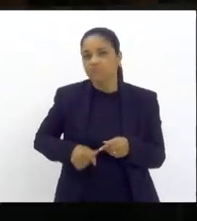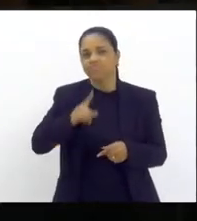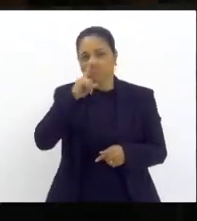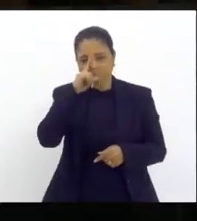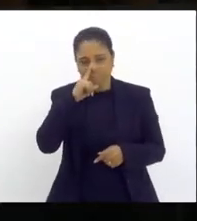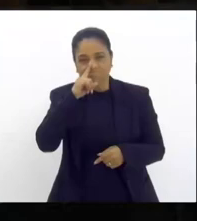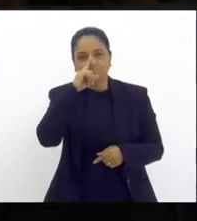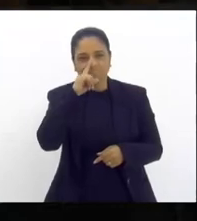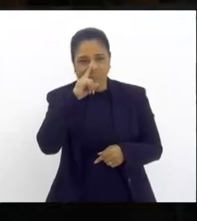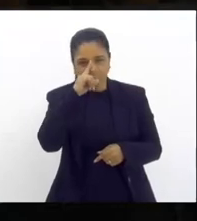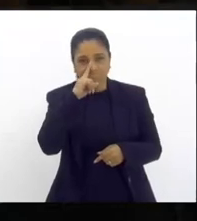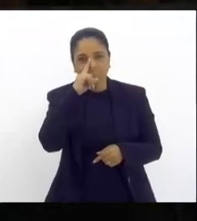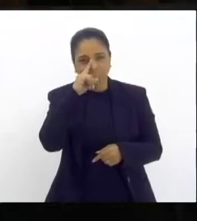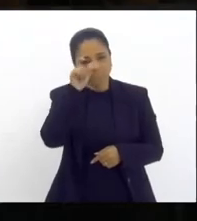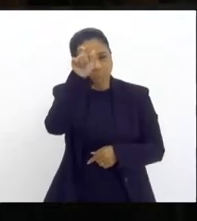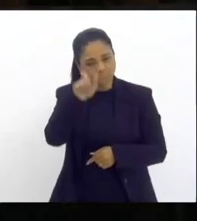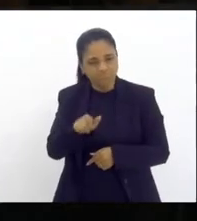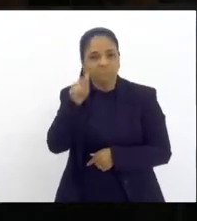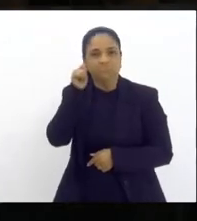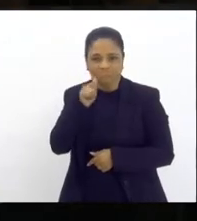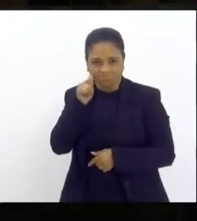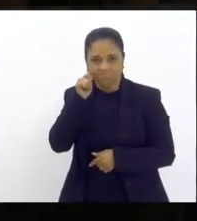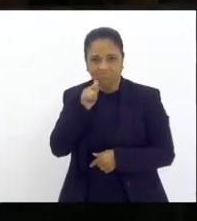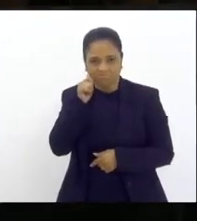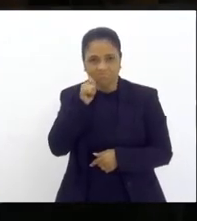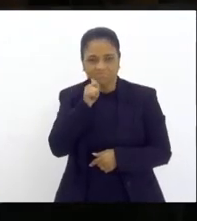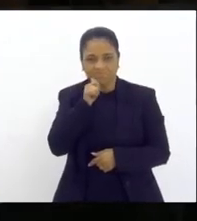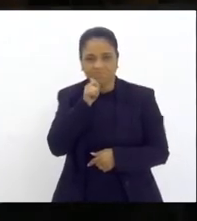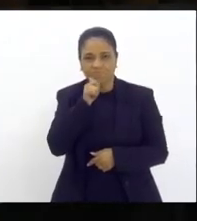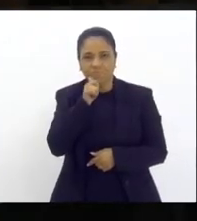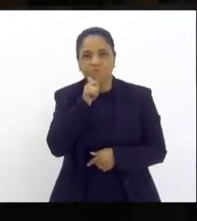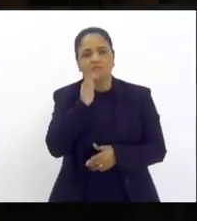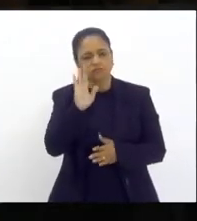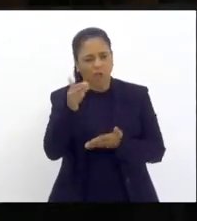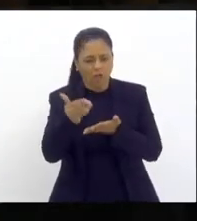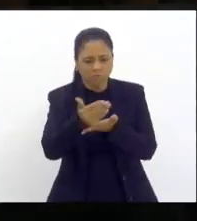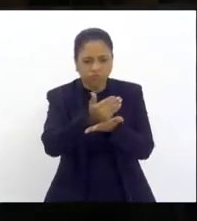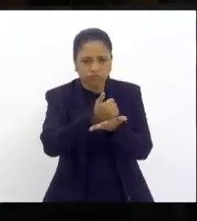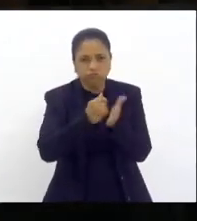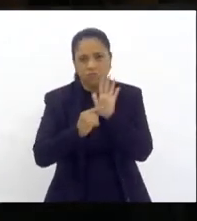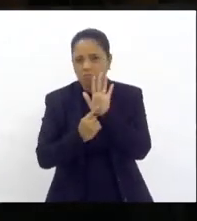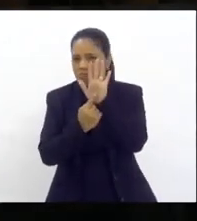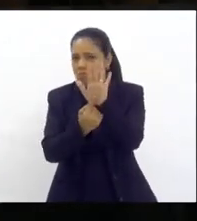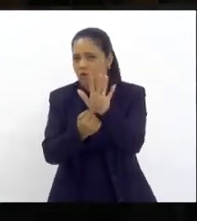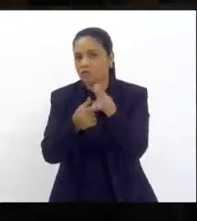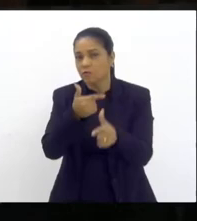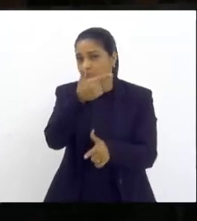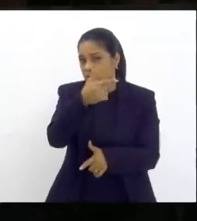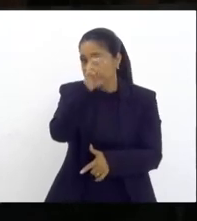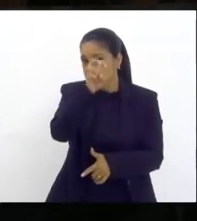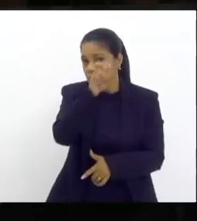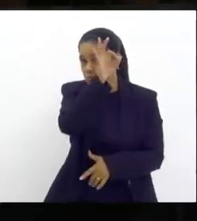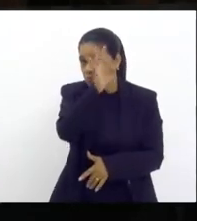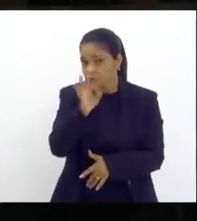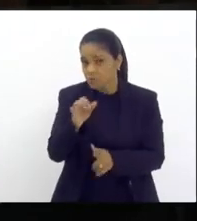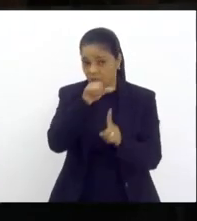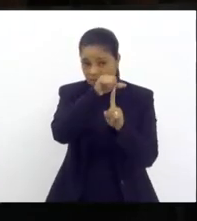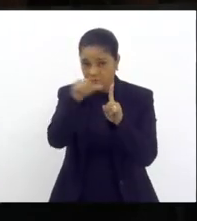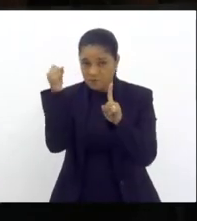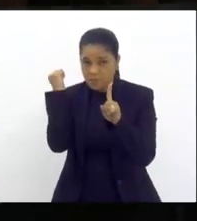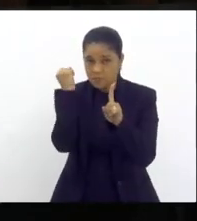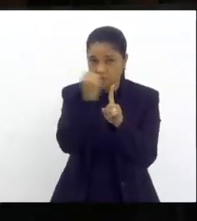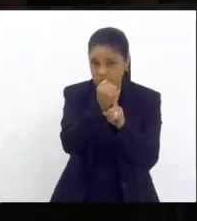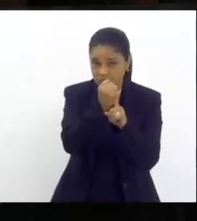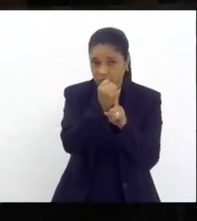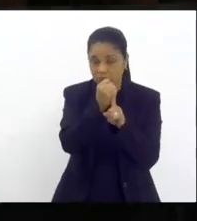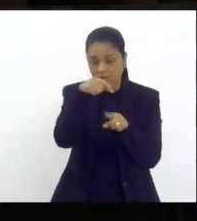perigo iminente para essas mulheres. Não à toa, dados já demonstraram que 25% dos feminicídios